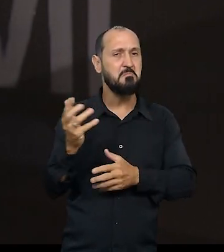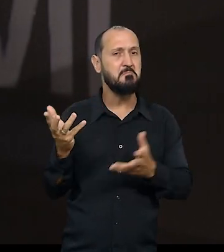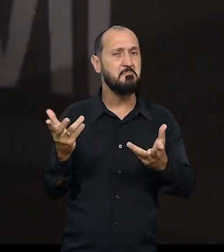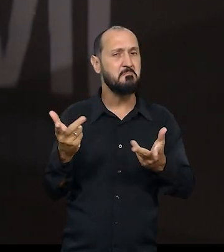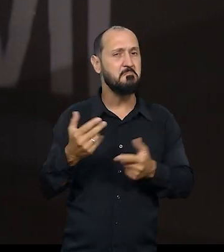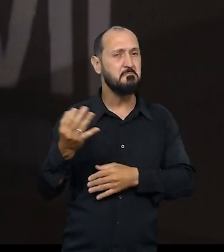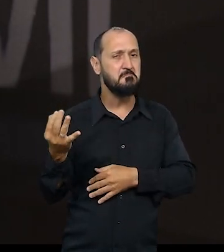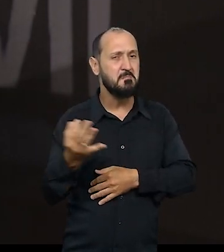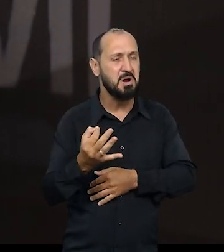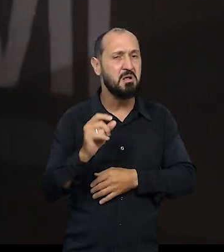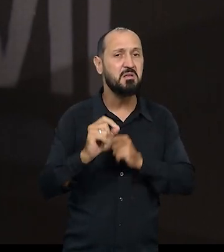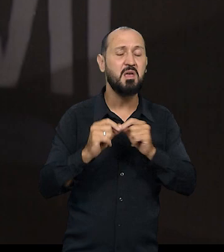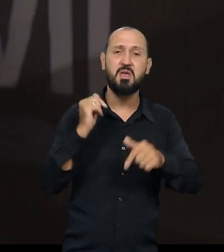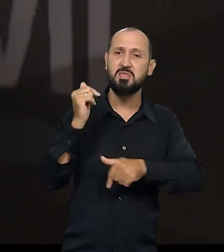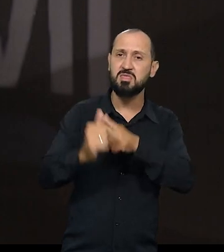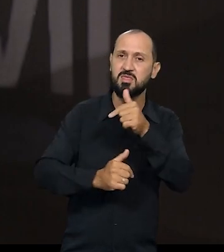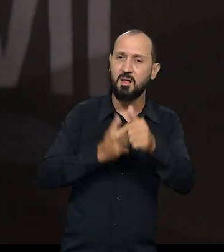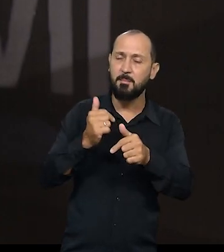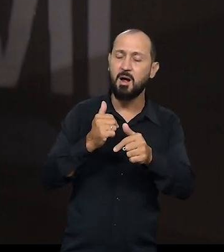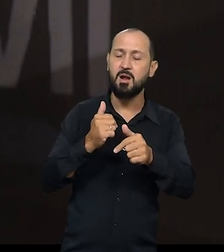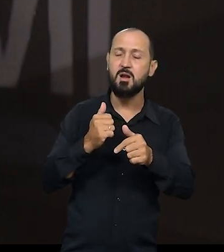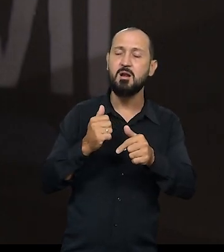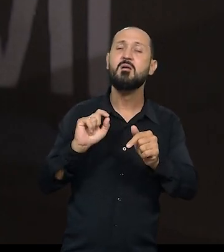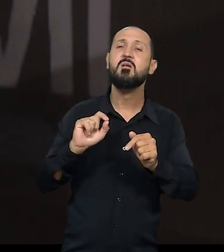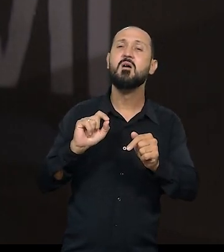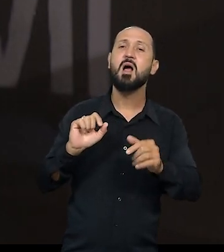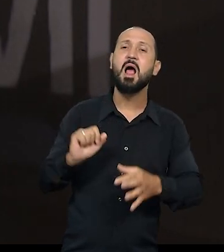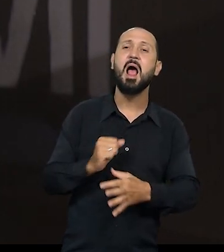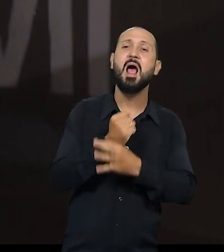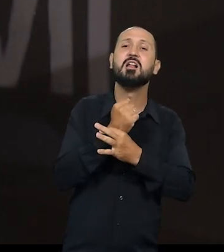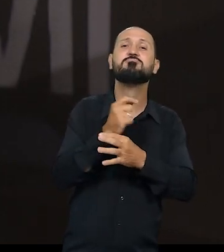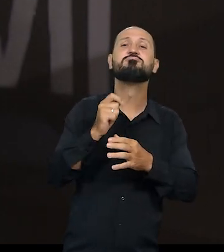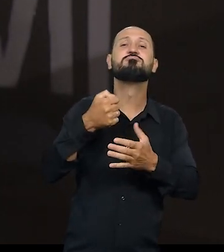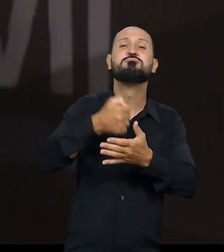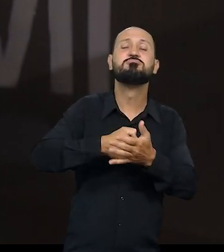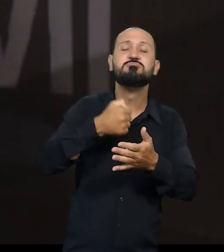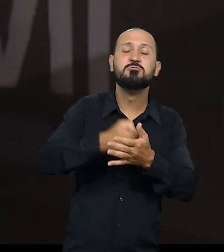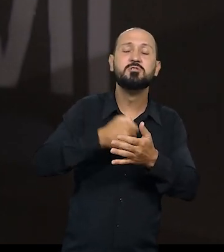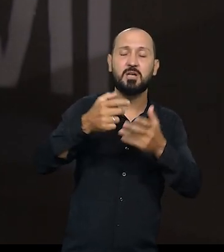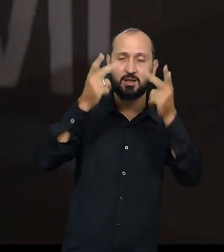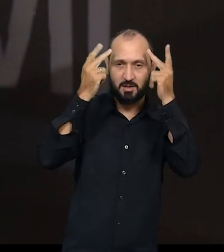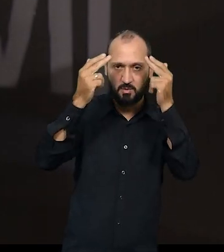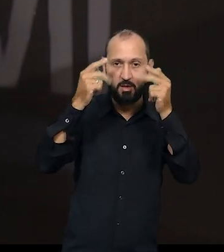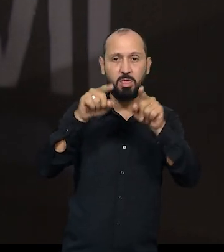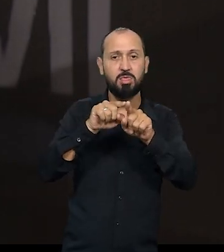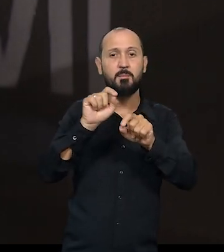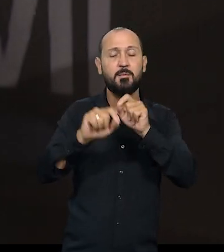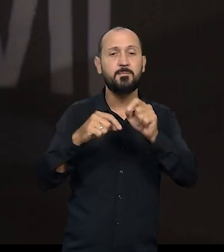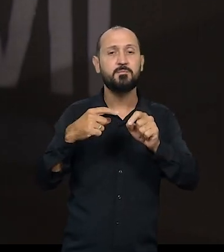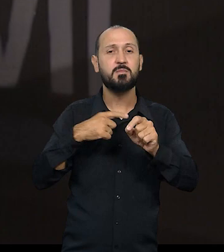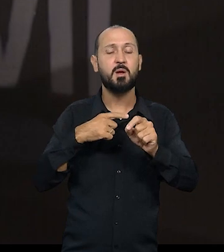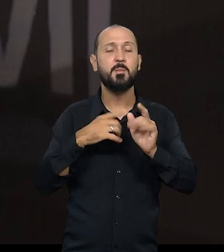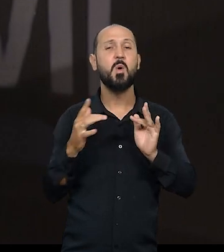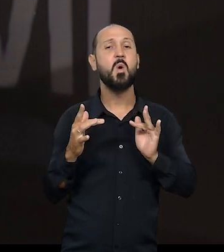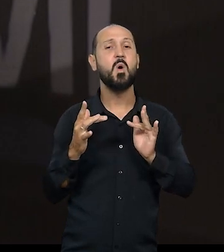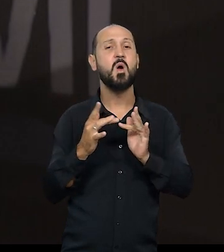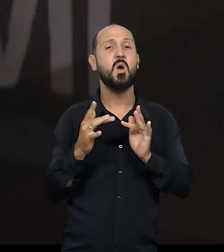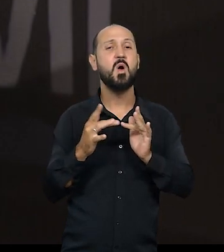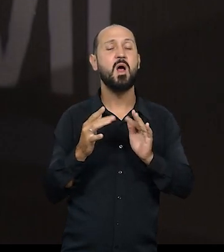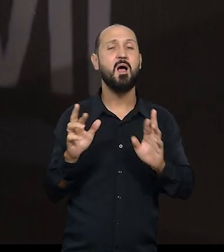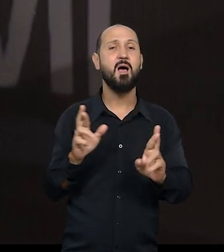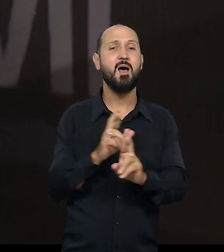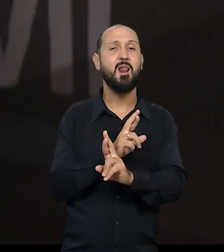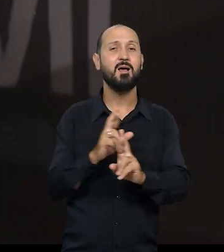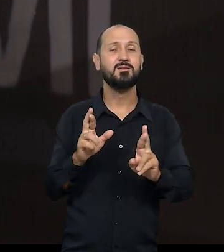maestria, pois além de trabalhar garantindo o sossego ao sul-mato-grossense, eles têm um bom relacionamento